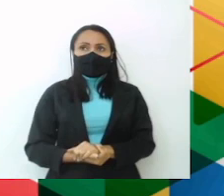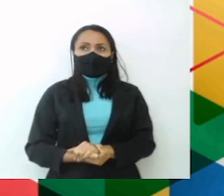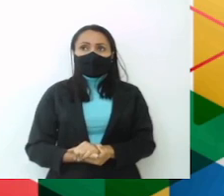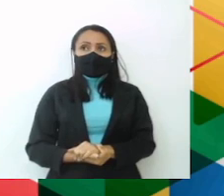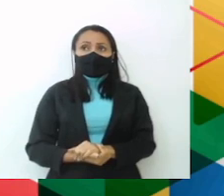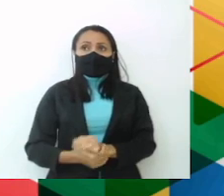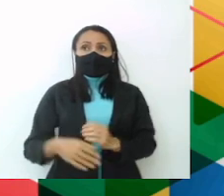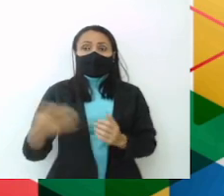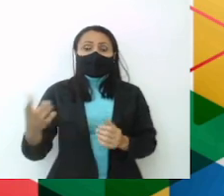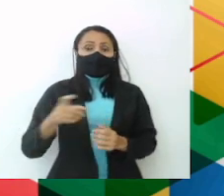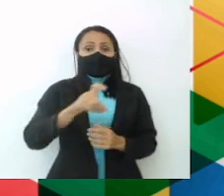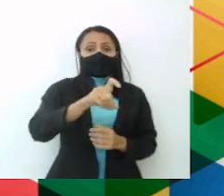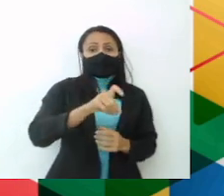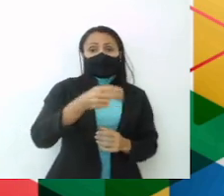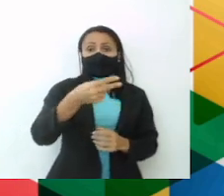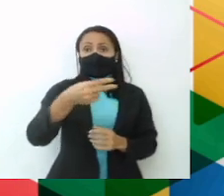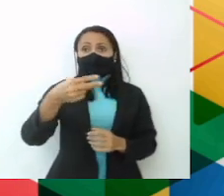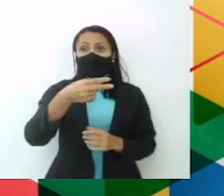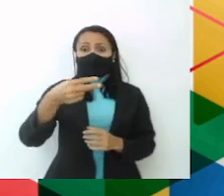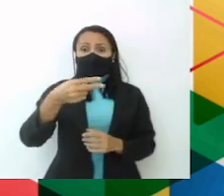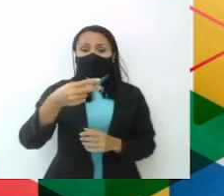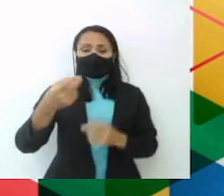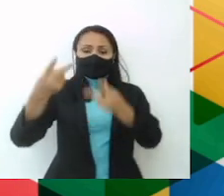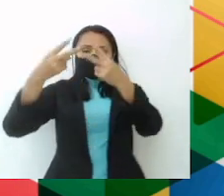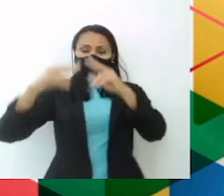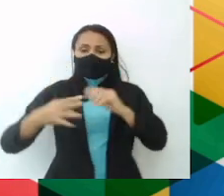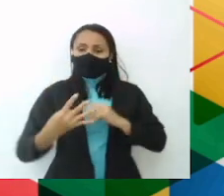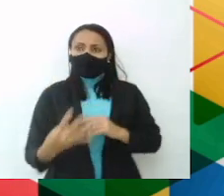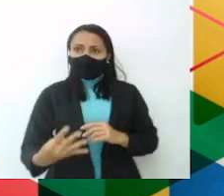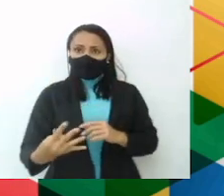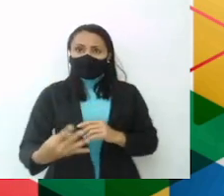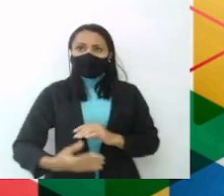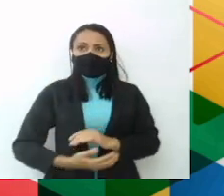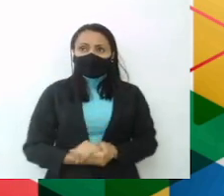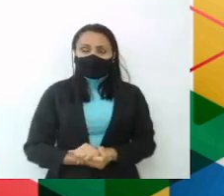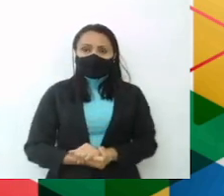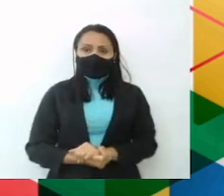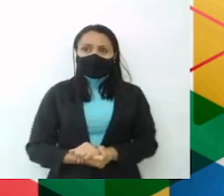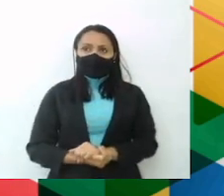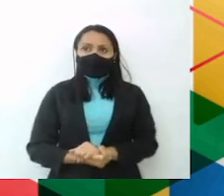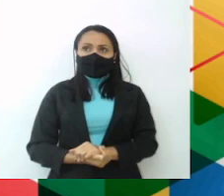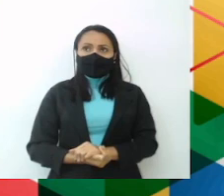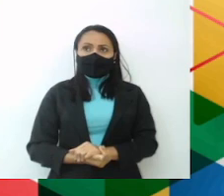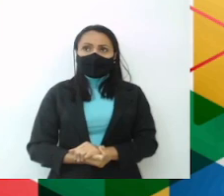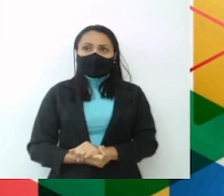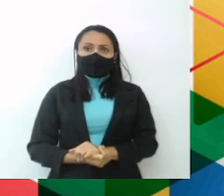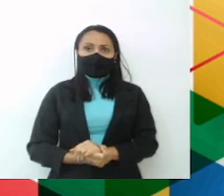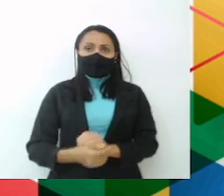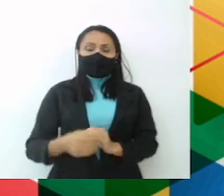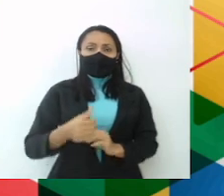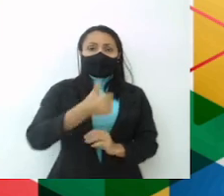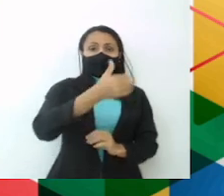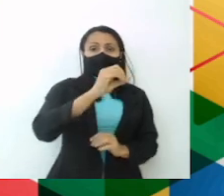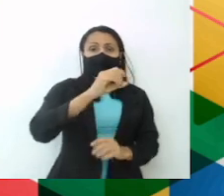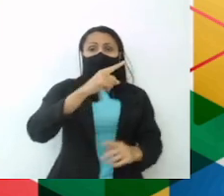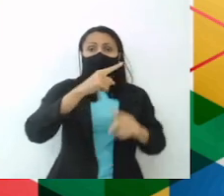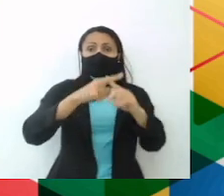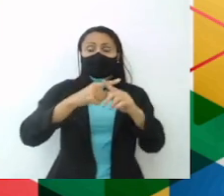que vai multiplicar o x vai passar aqui para baixo, dividindo. Então, 4 e 10